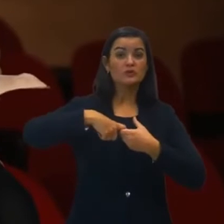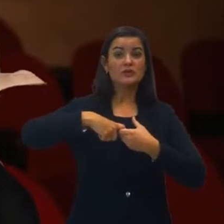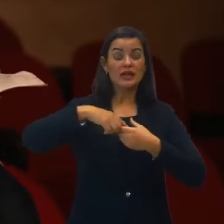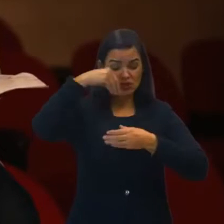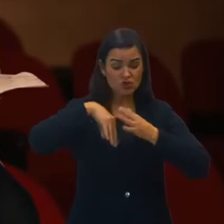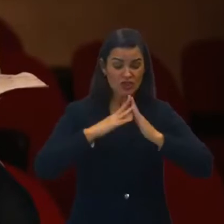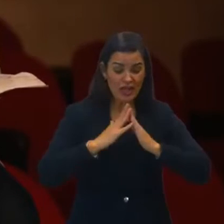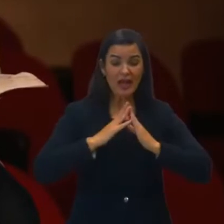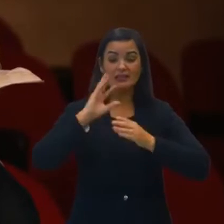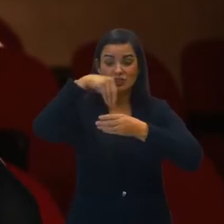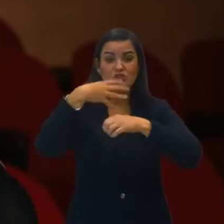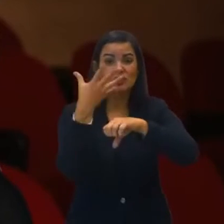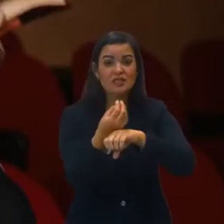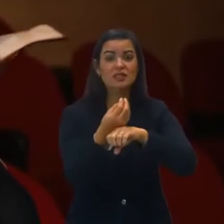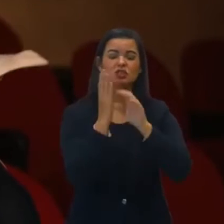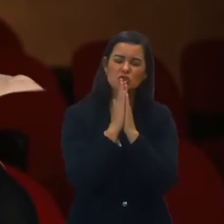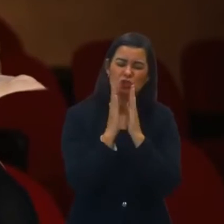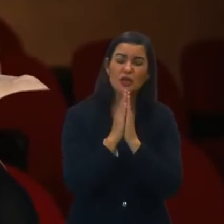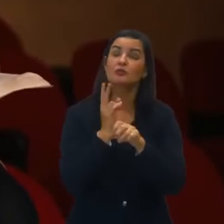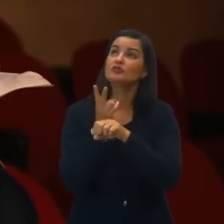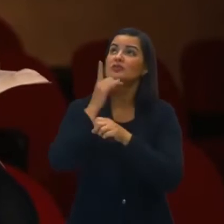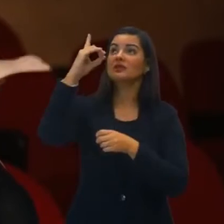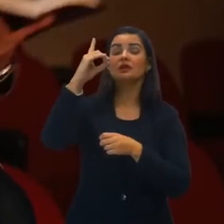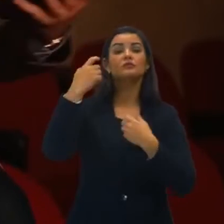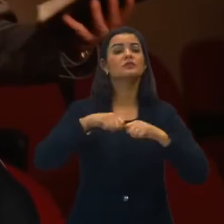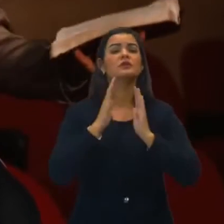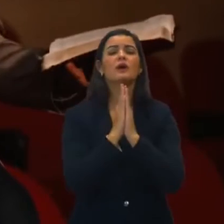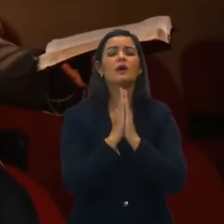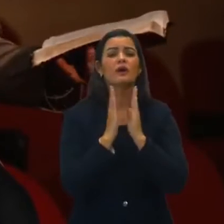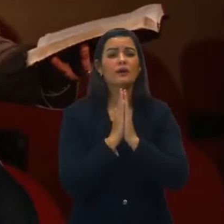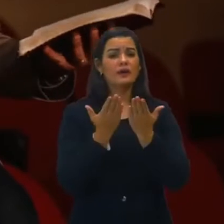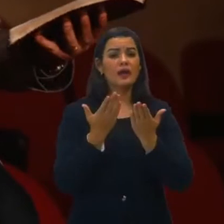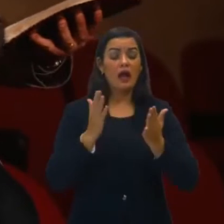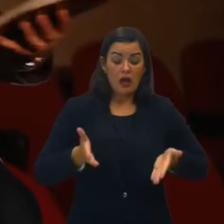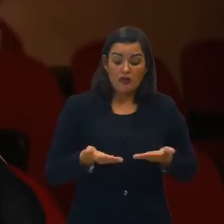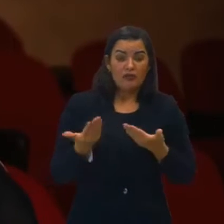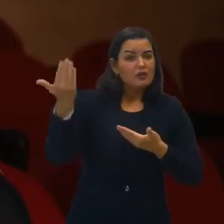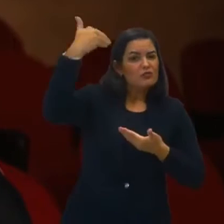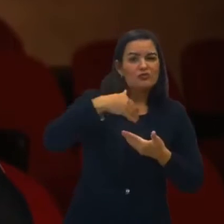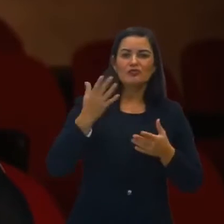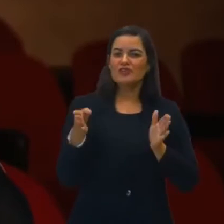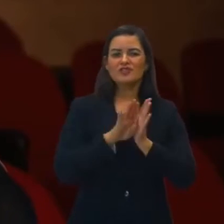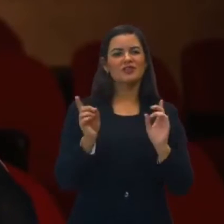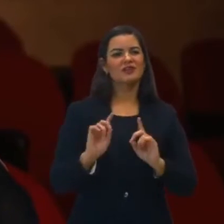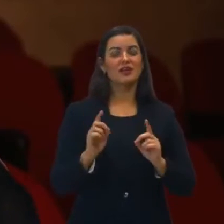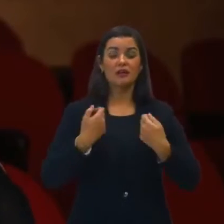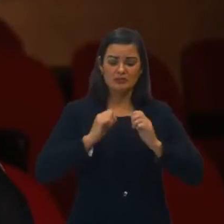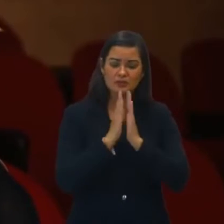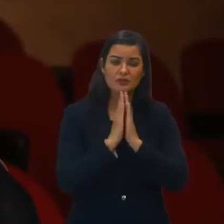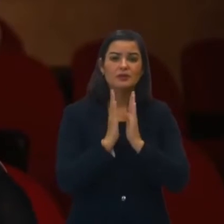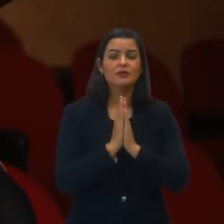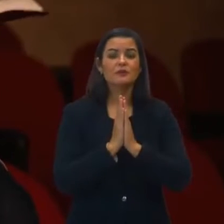igreja. Não há avivamento sem oração, nem na história bíblica, nem na história da igreja